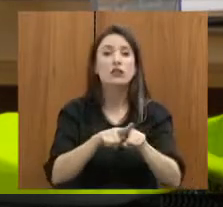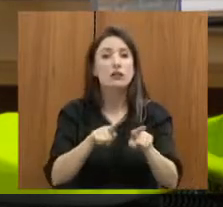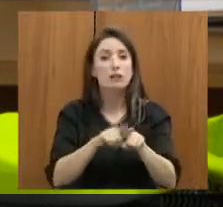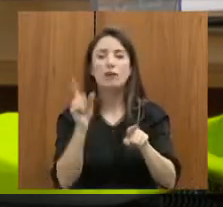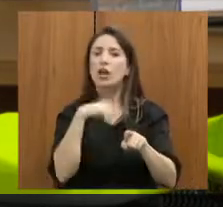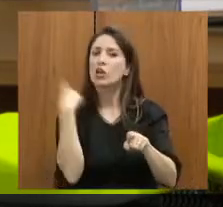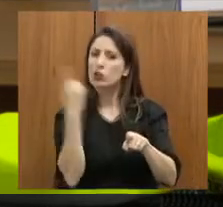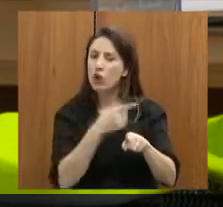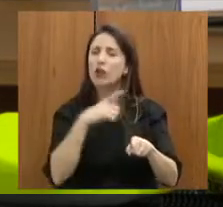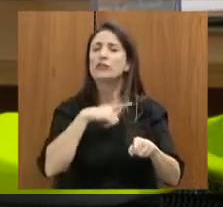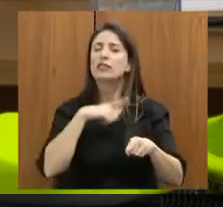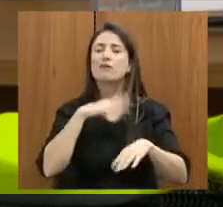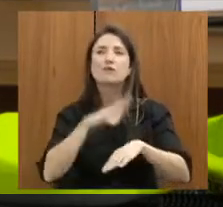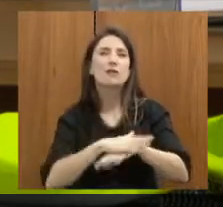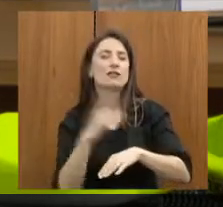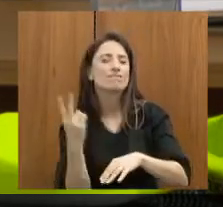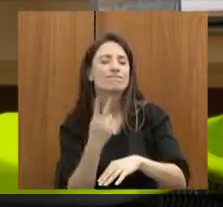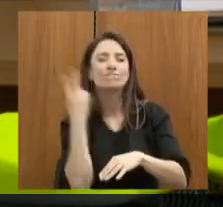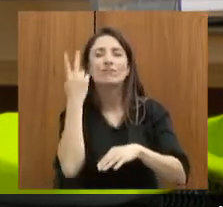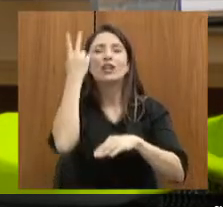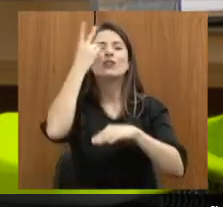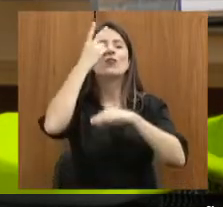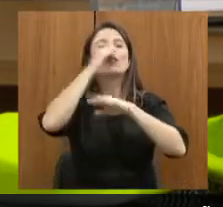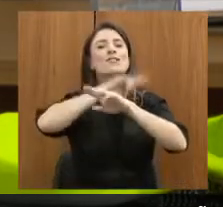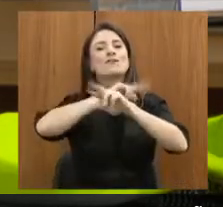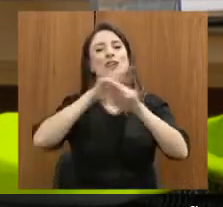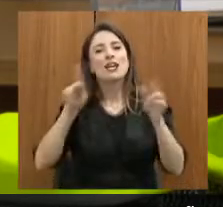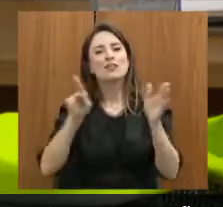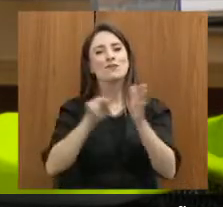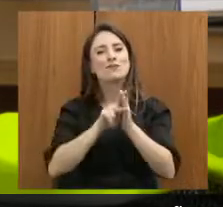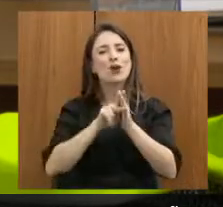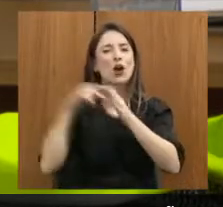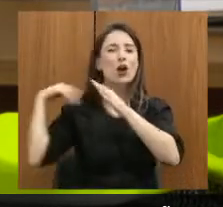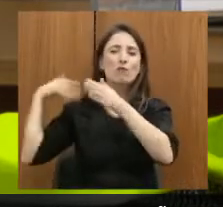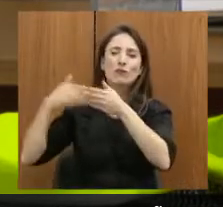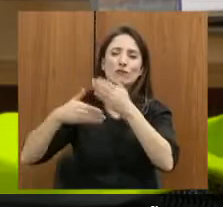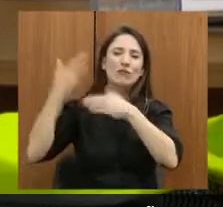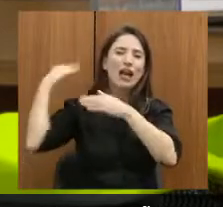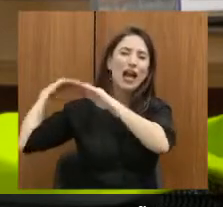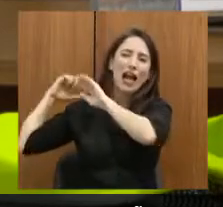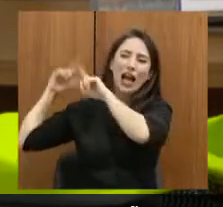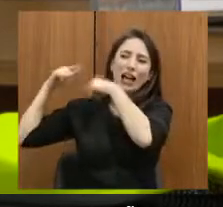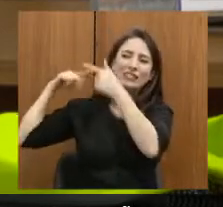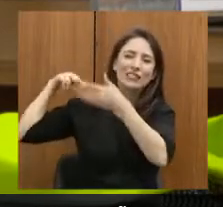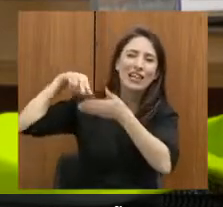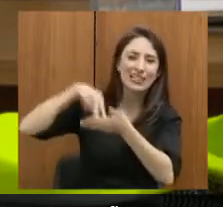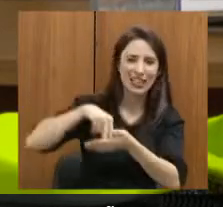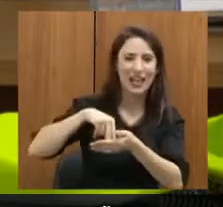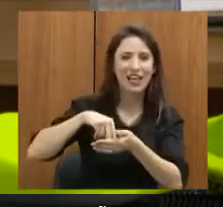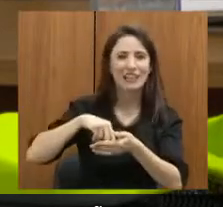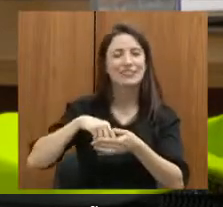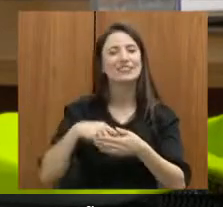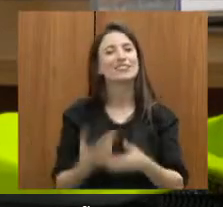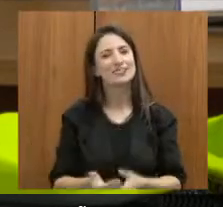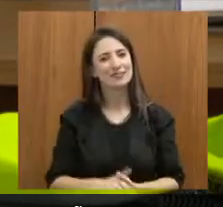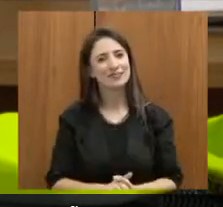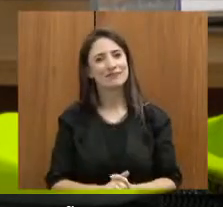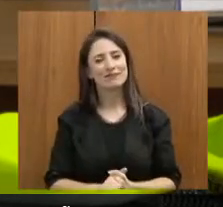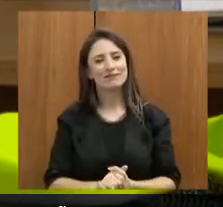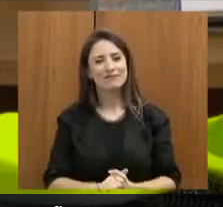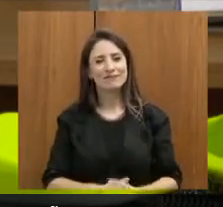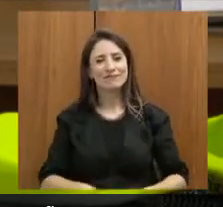muito mais ricos de valores da nossa ancestralidade a bênção é isso